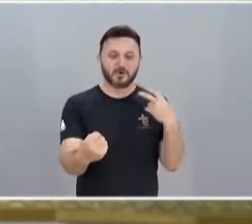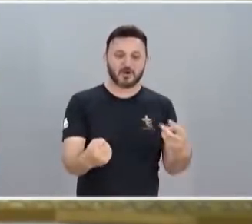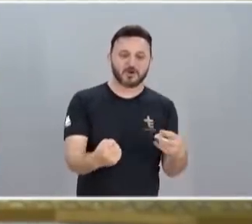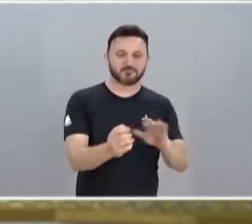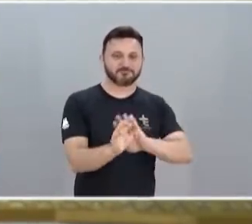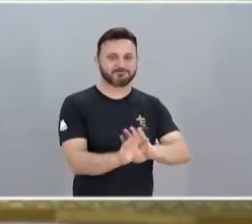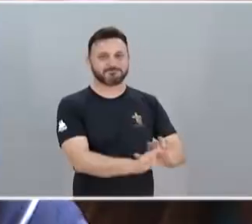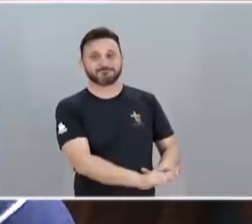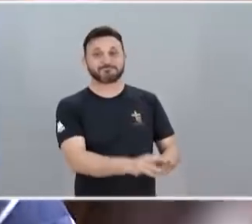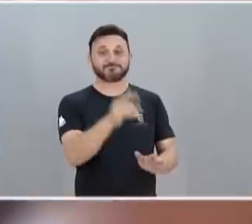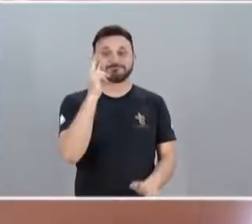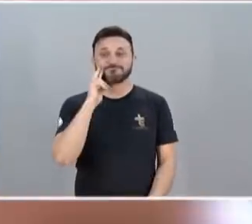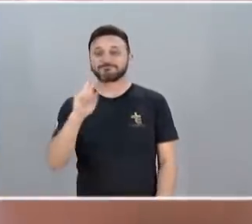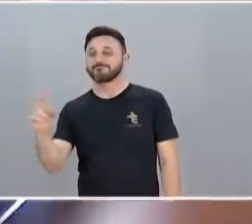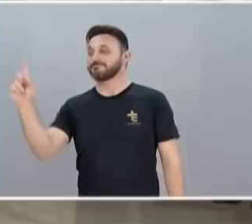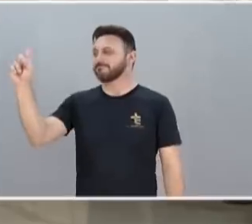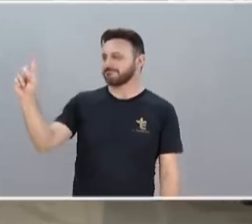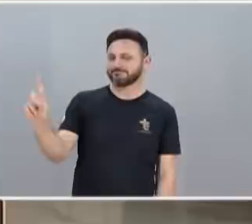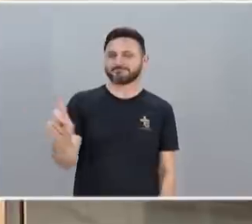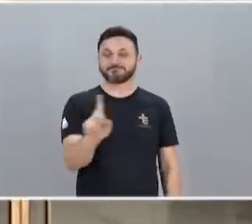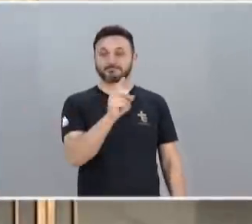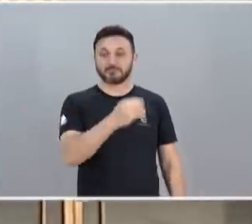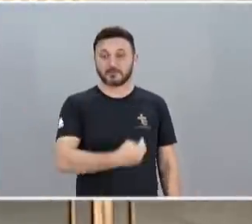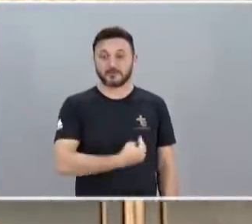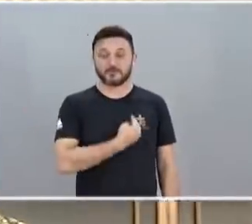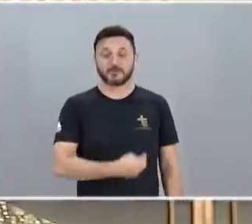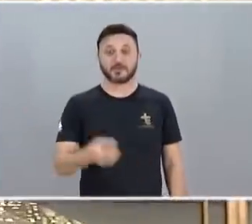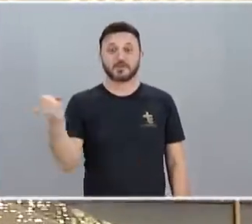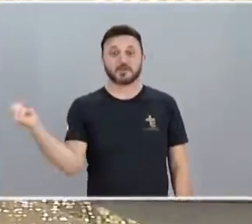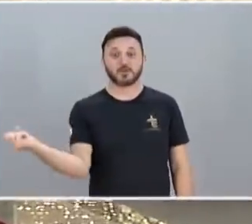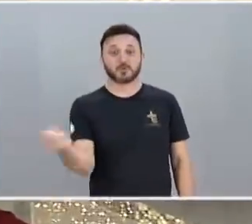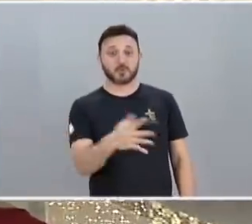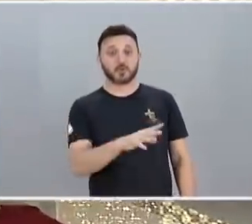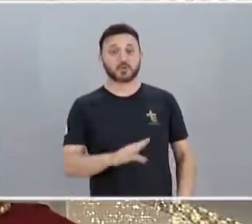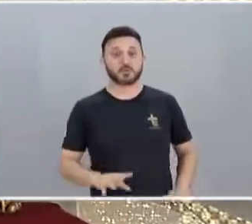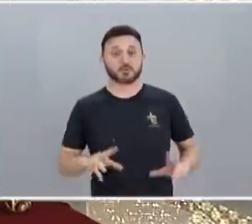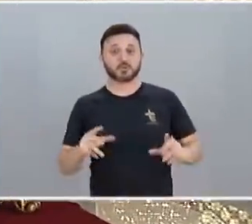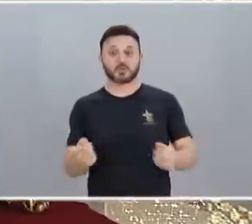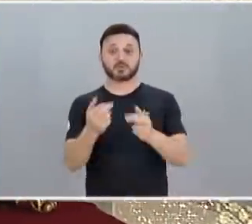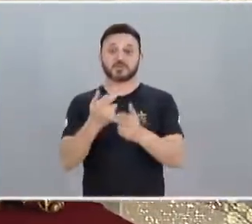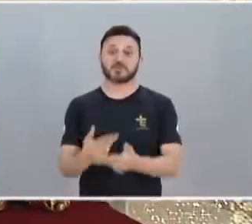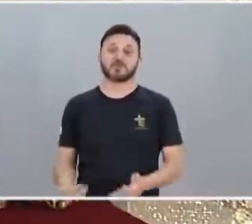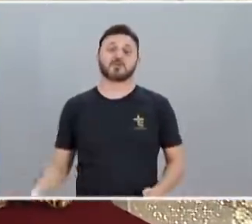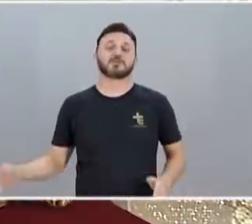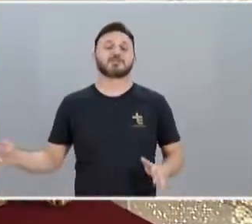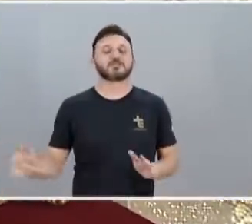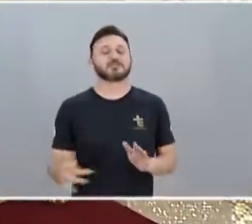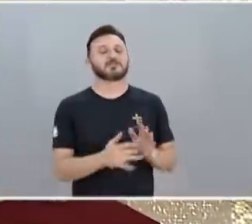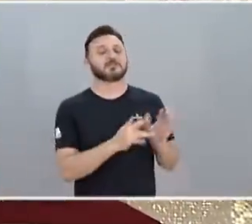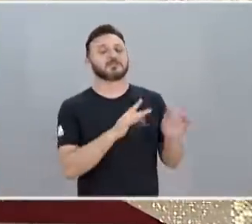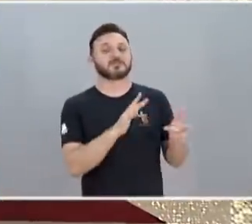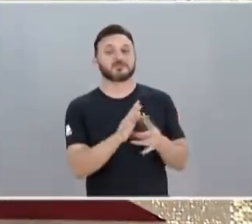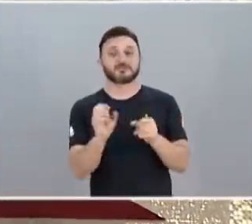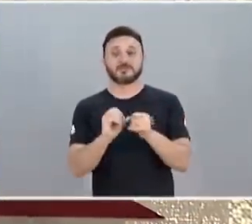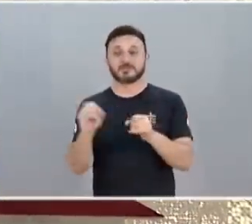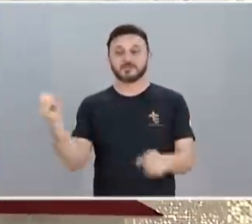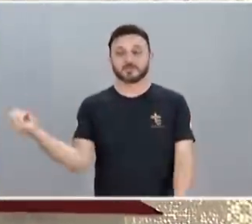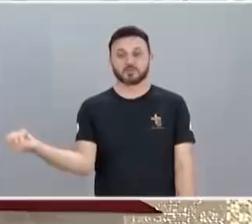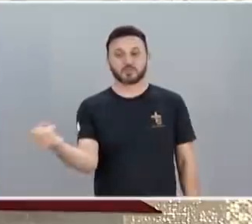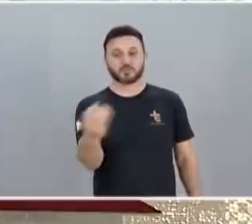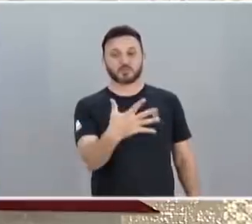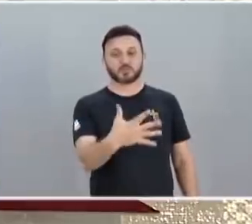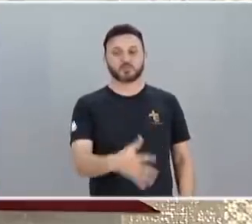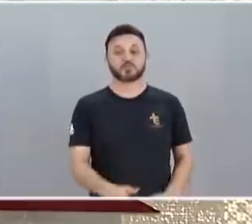que vem do Senhor. Então lá. Eis que passo novas todas as coisas, que